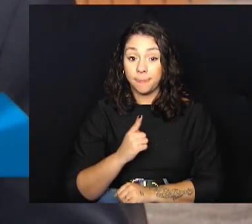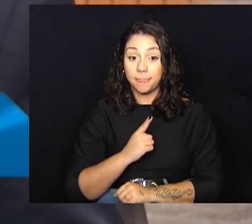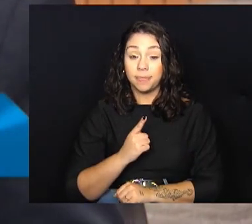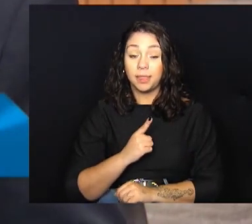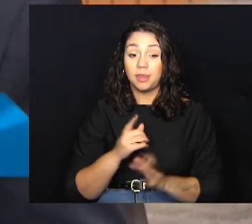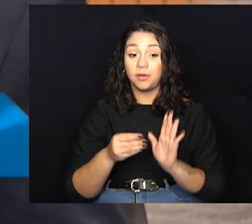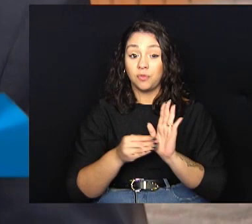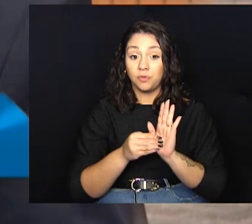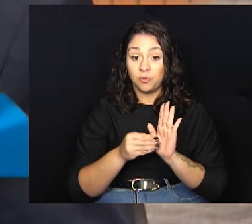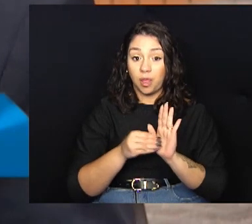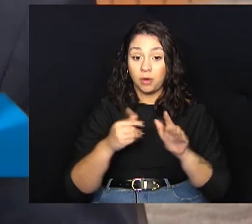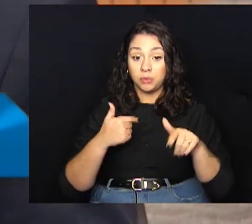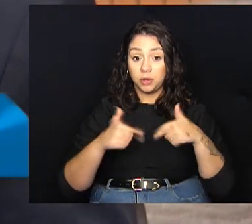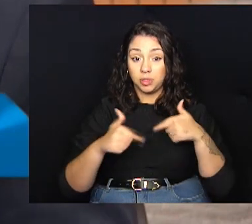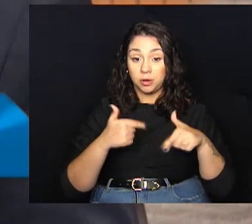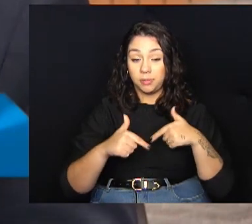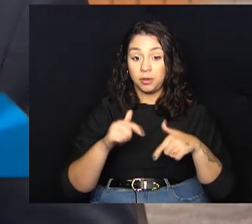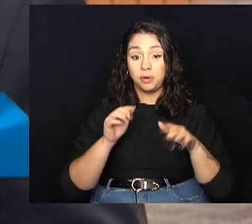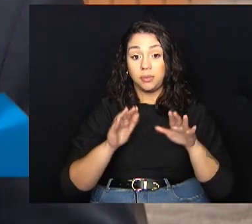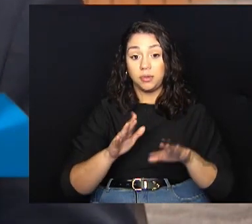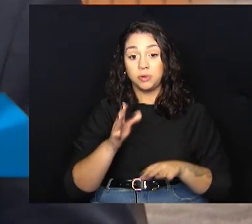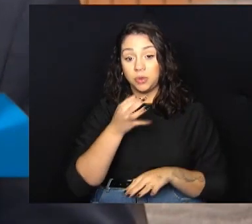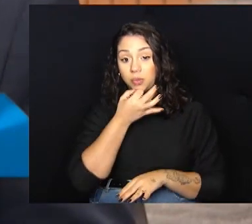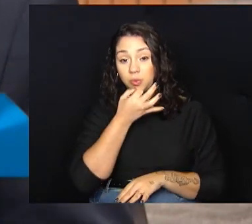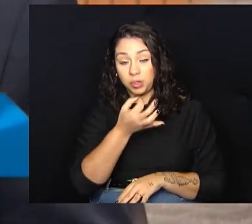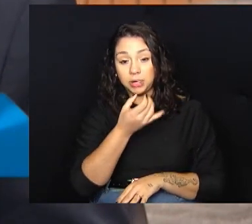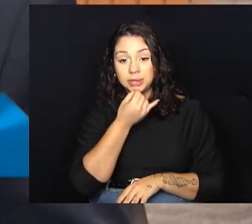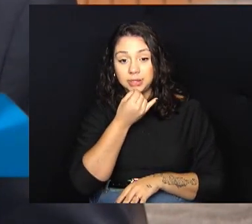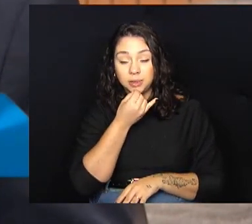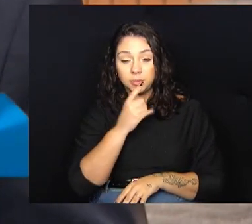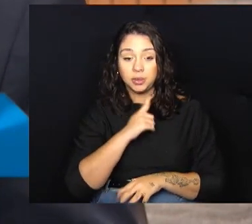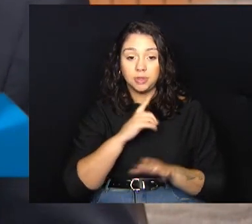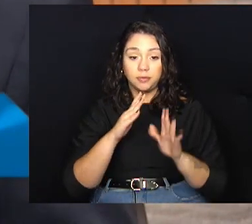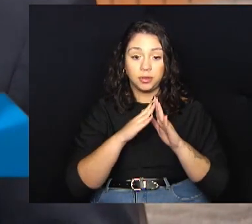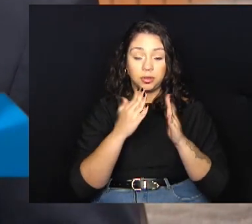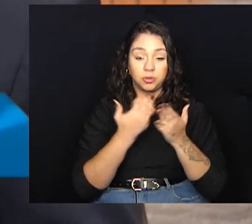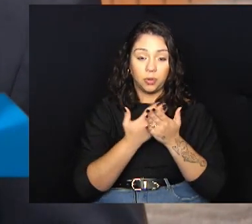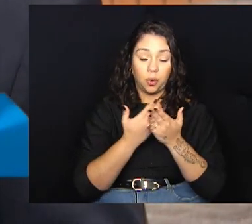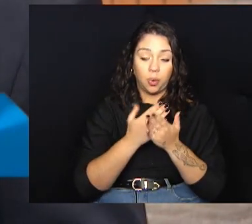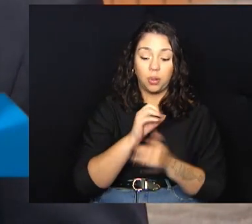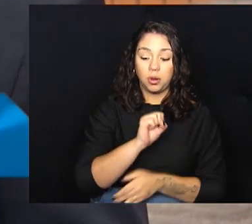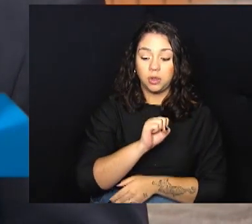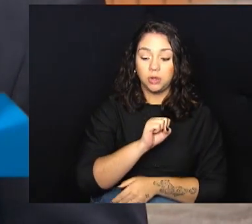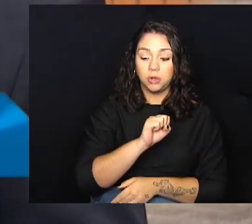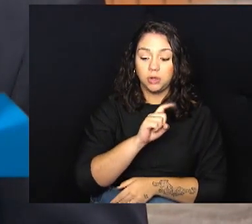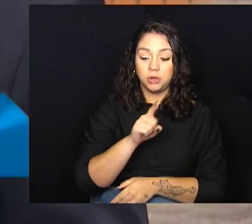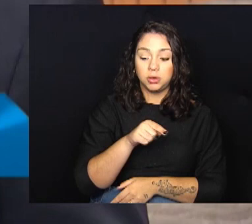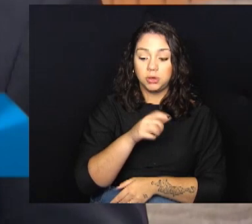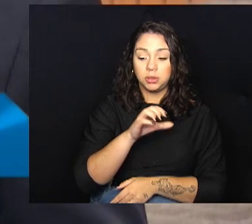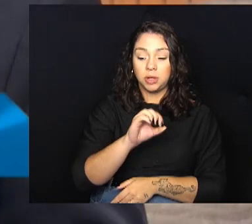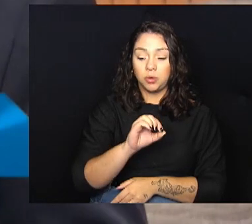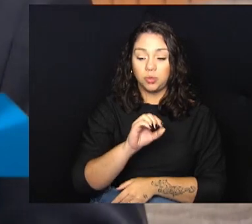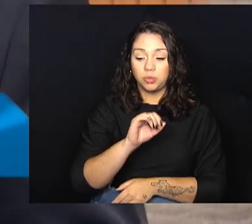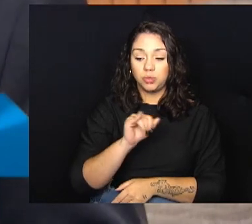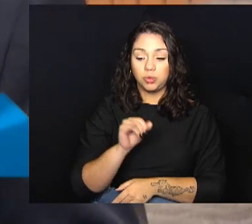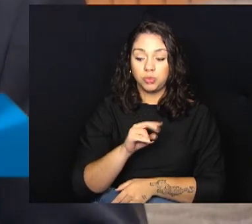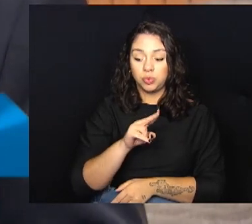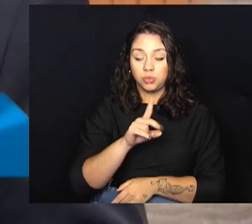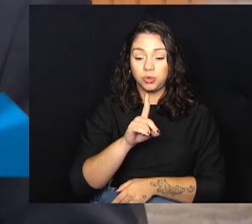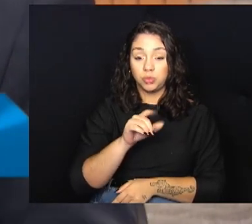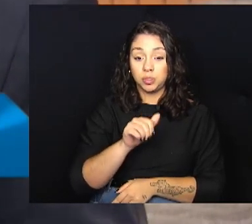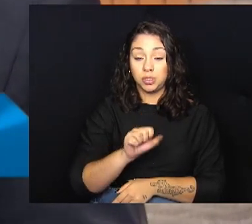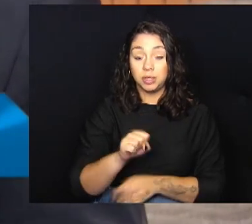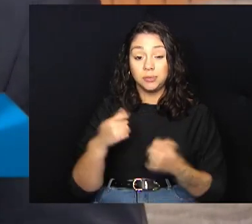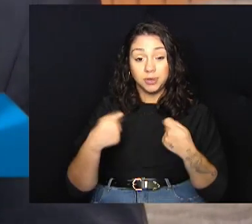de trabalhadores só para citar um exemplo nós tivemos uma escola São Judas Tadeu ali na região do Campo Grande que deveriam ter nove